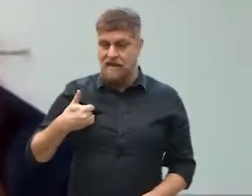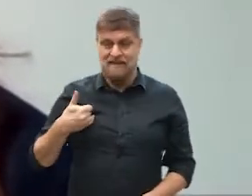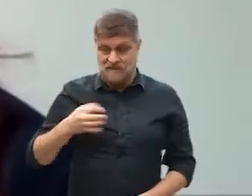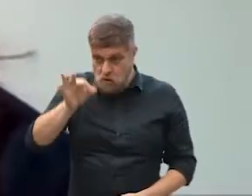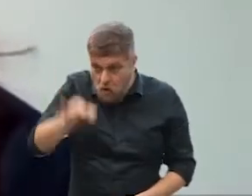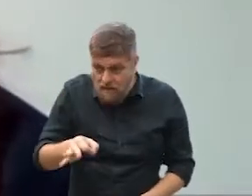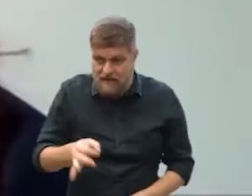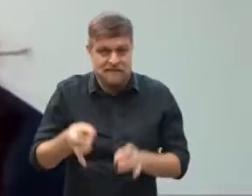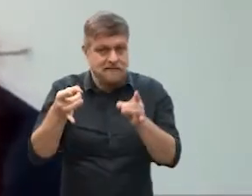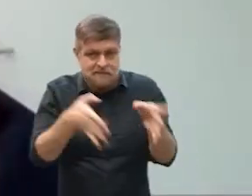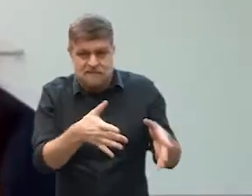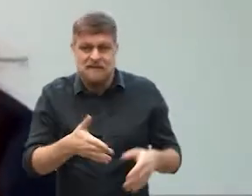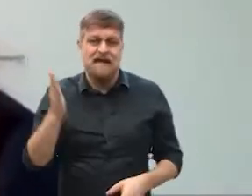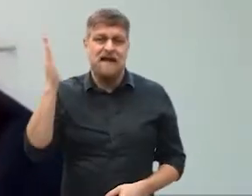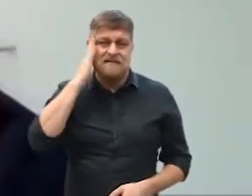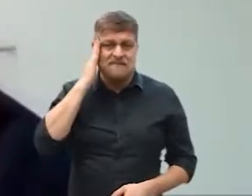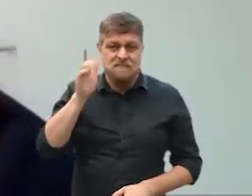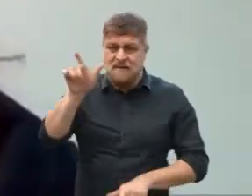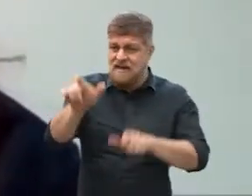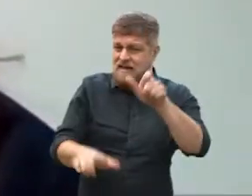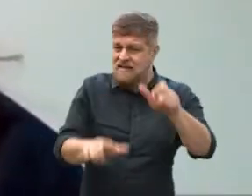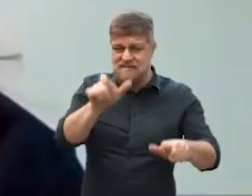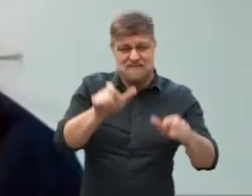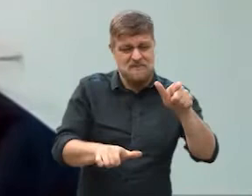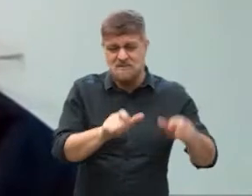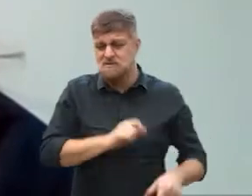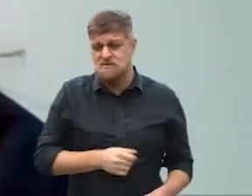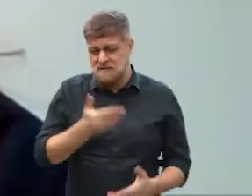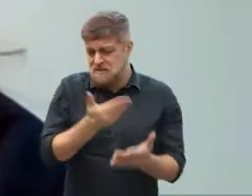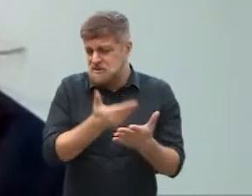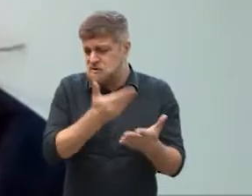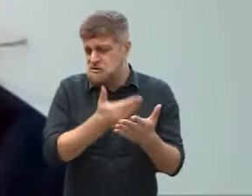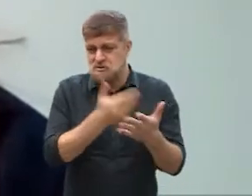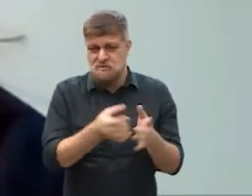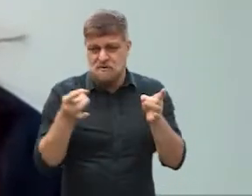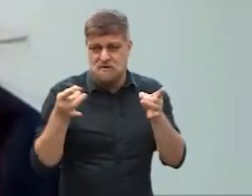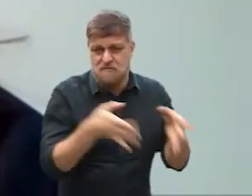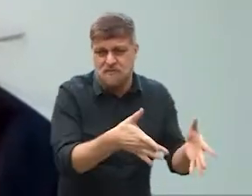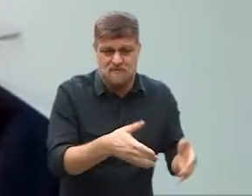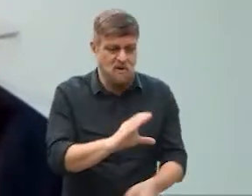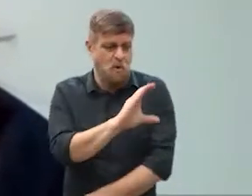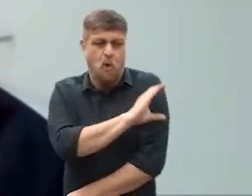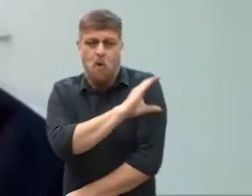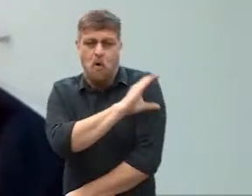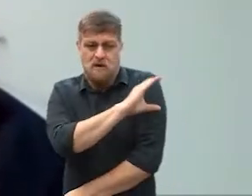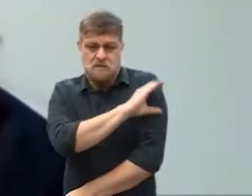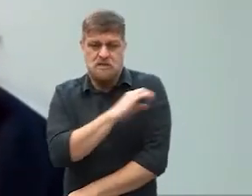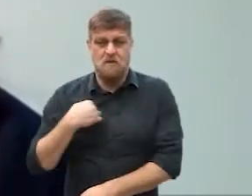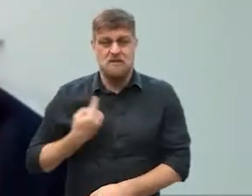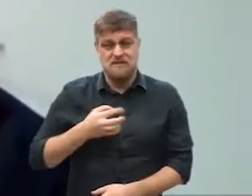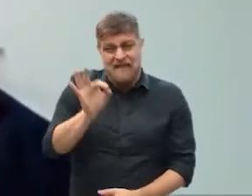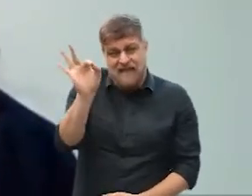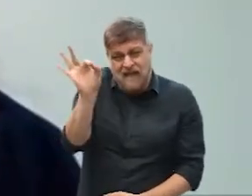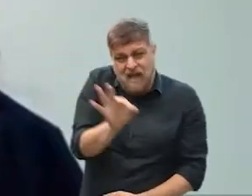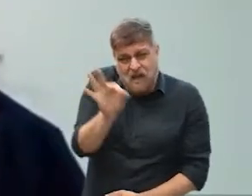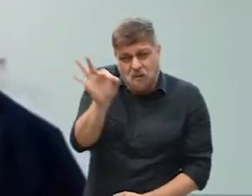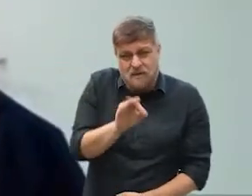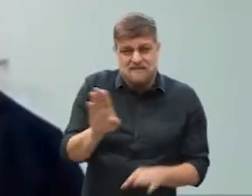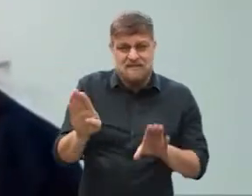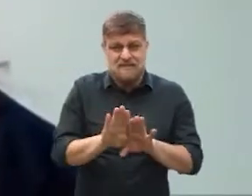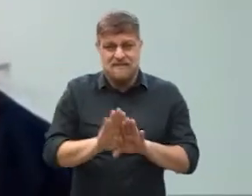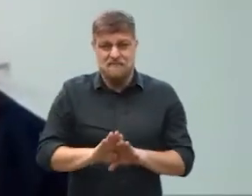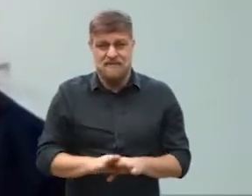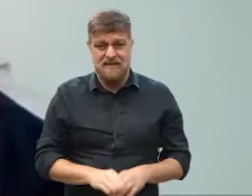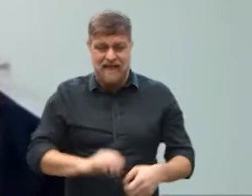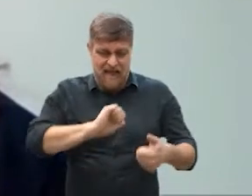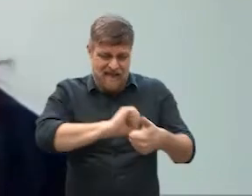Com certeza, grande parte dessas pessoas não irá complementar esse ensino médio, né? Então, a gente tem um índice de uma qualidade da